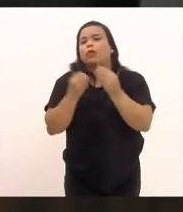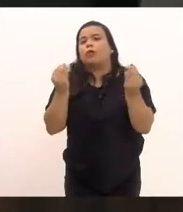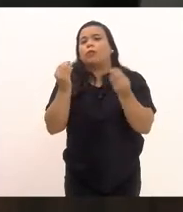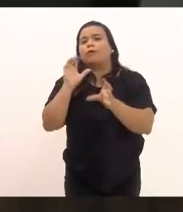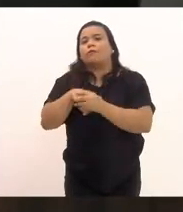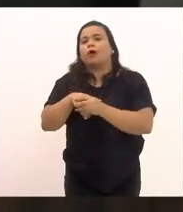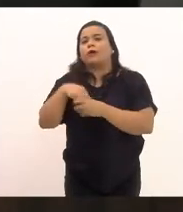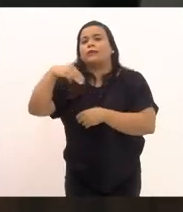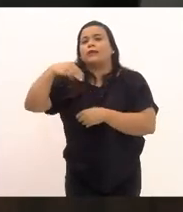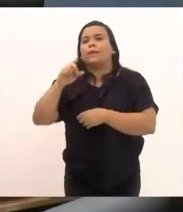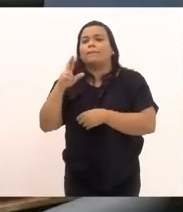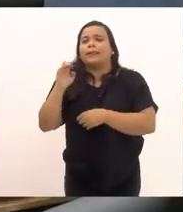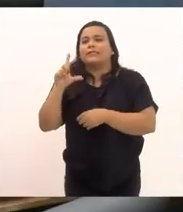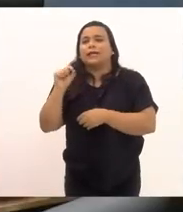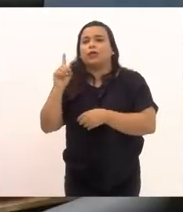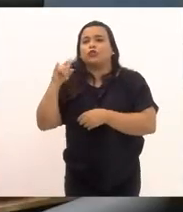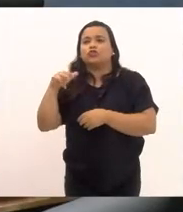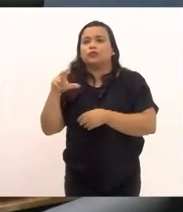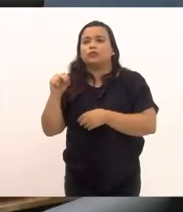como é o parecer?